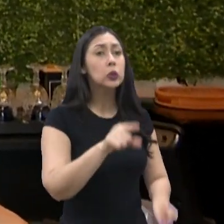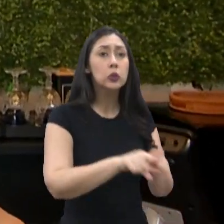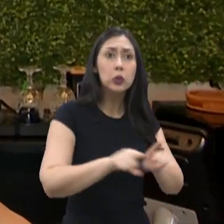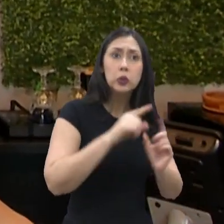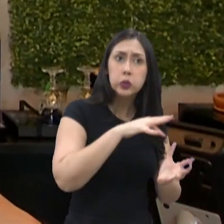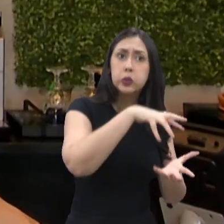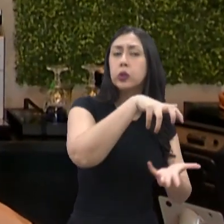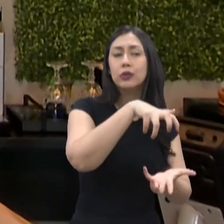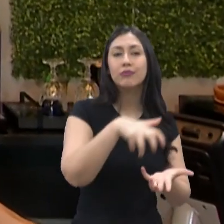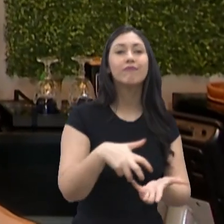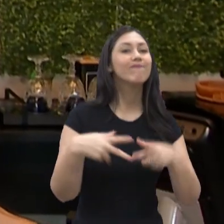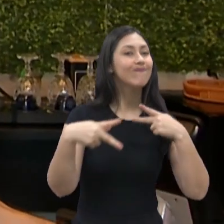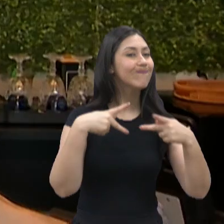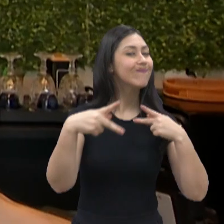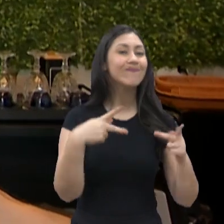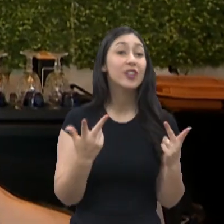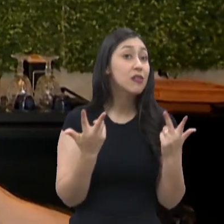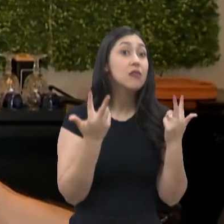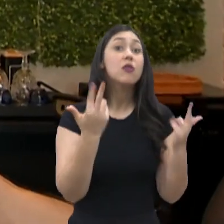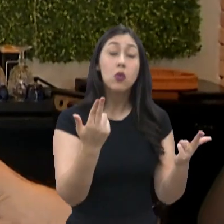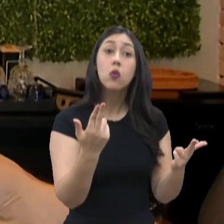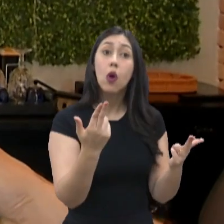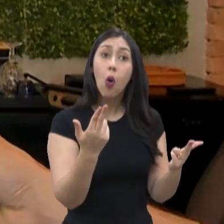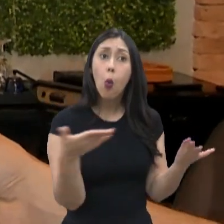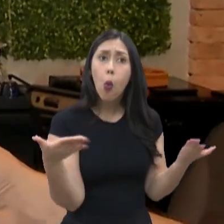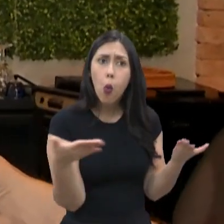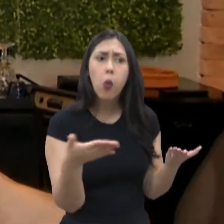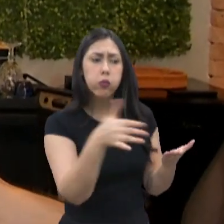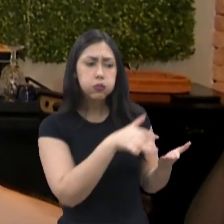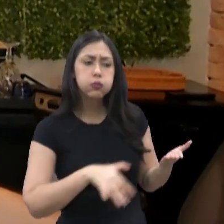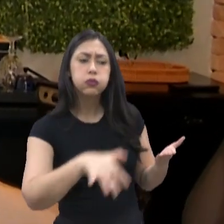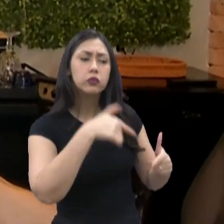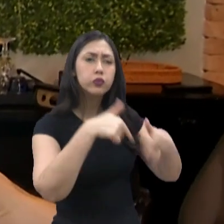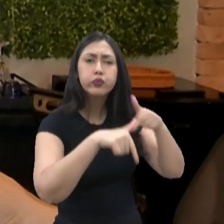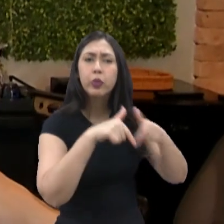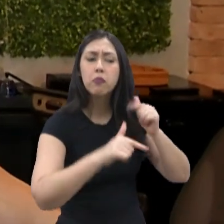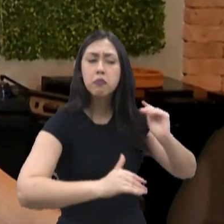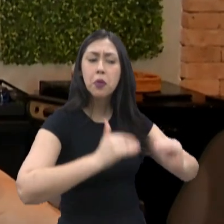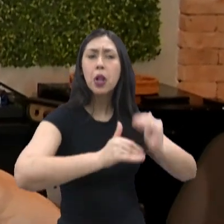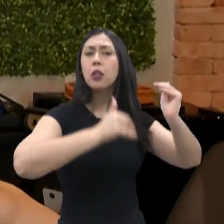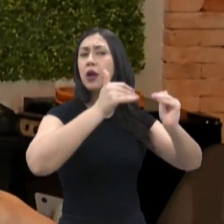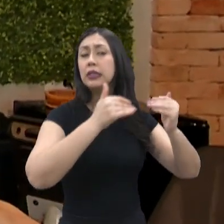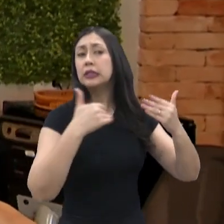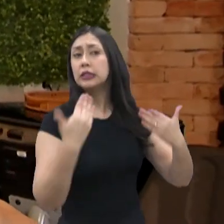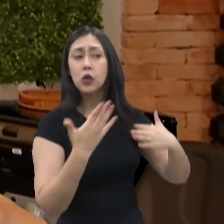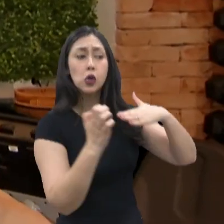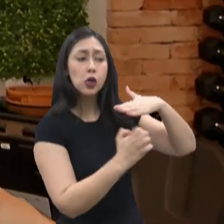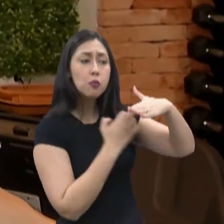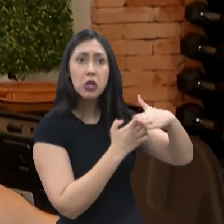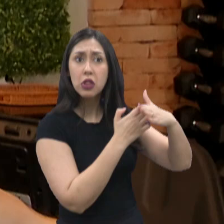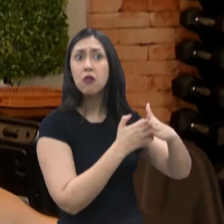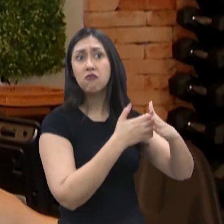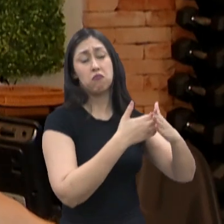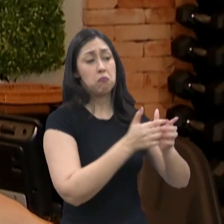José não é diferente. Há uma consolidação do mercado. Então, grandes empresas, grandes marcas que trabalham no Brasil inteiro